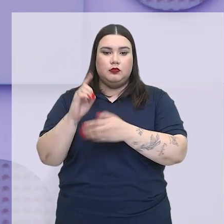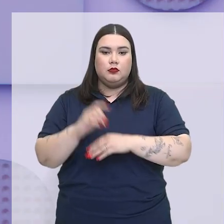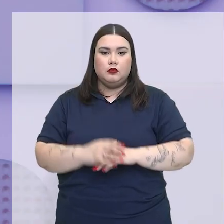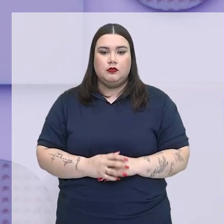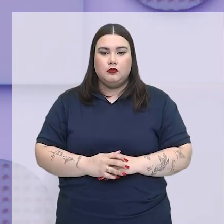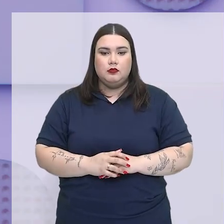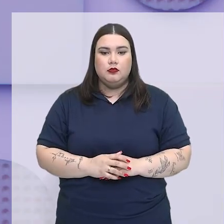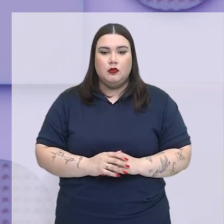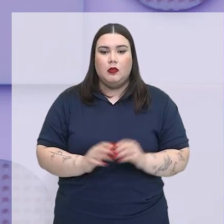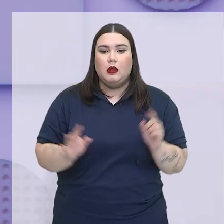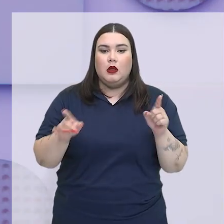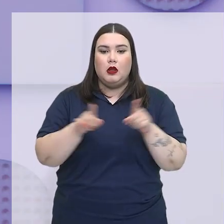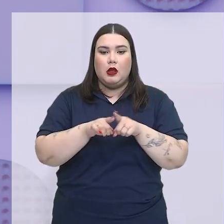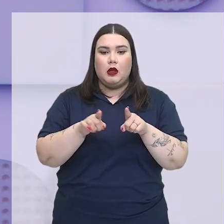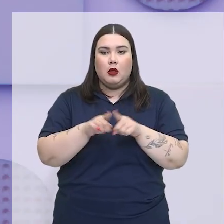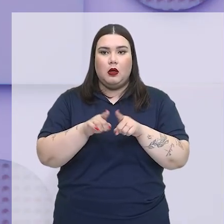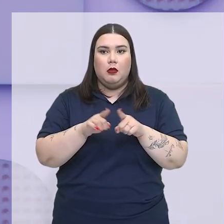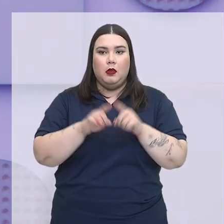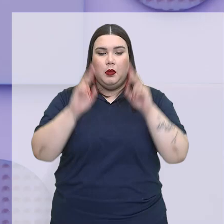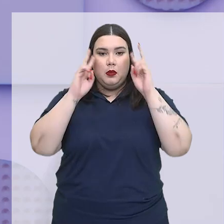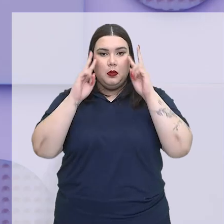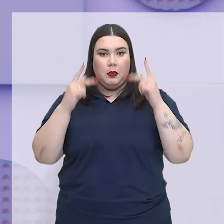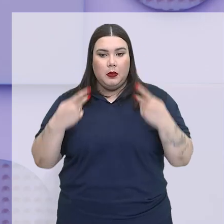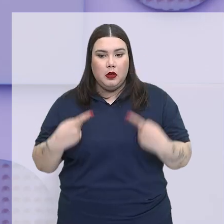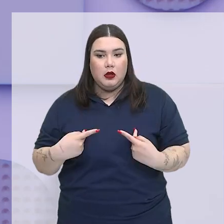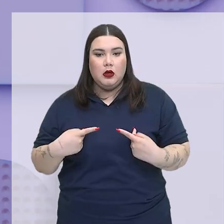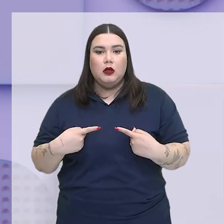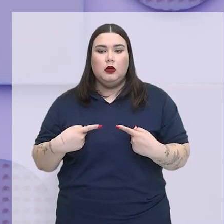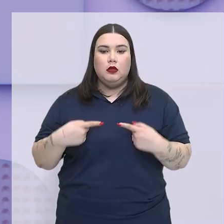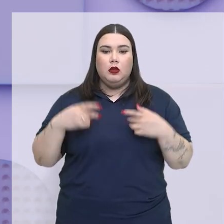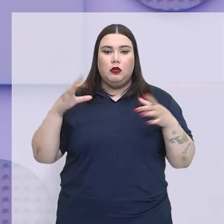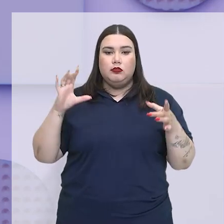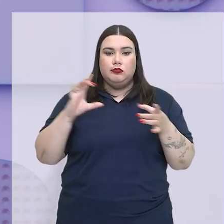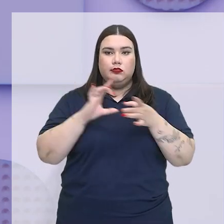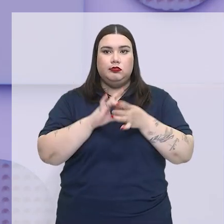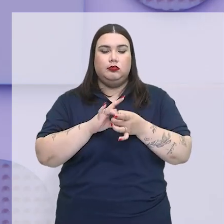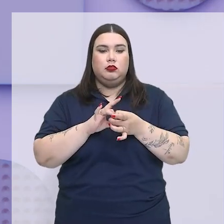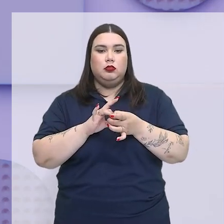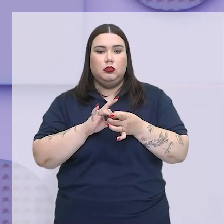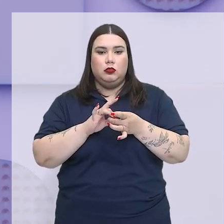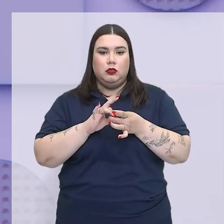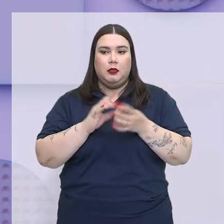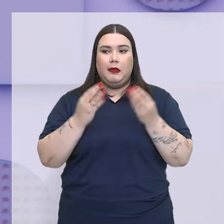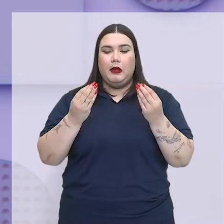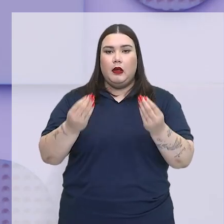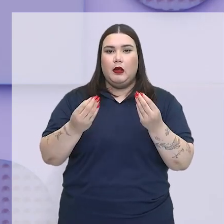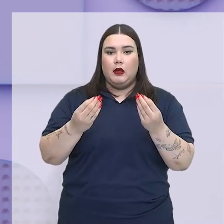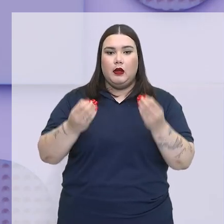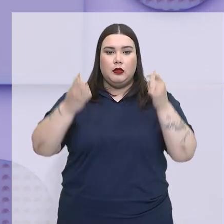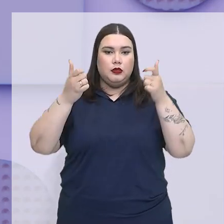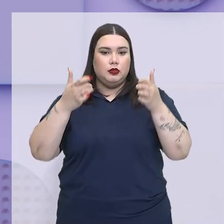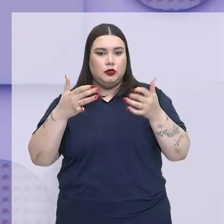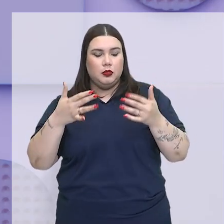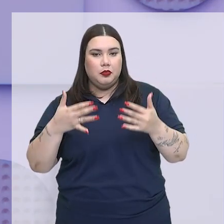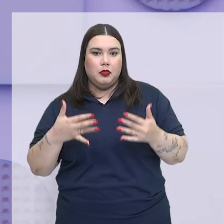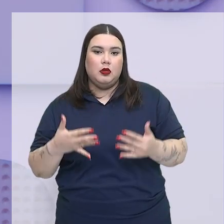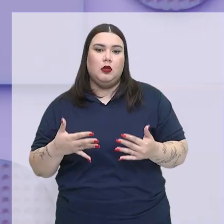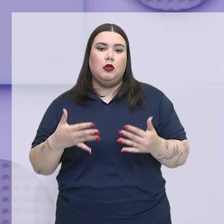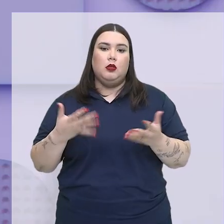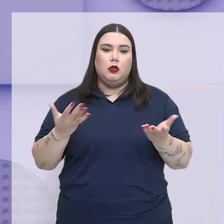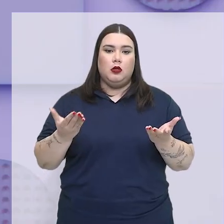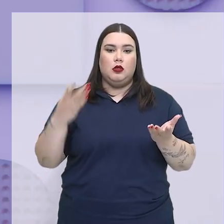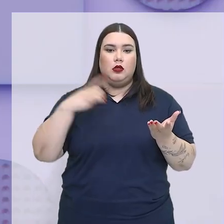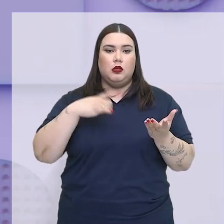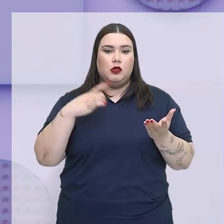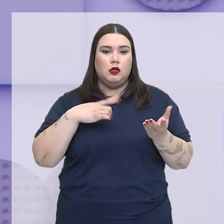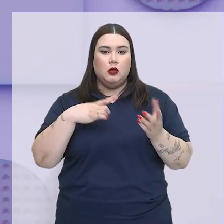Deus. E, ao mesmo tempo, o ser humano, para se aproximar, para explicar,